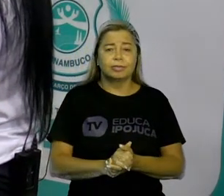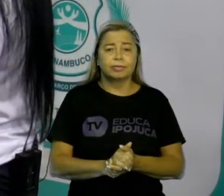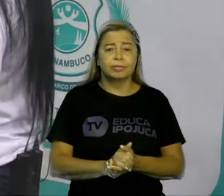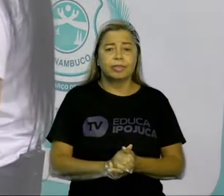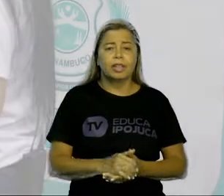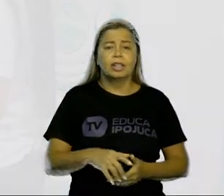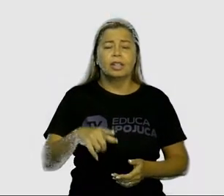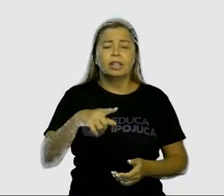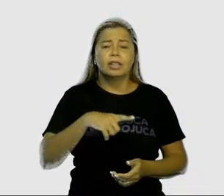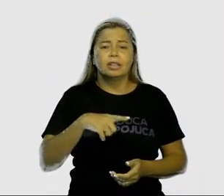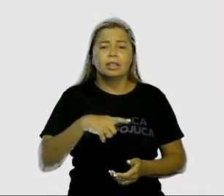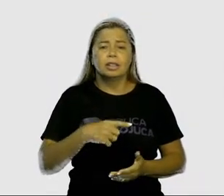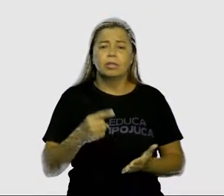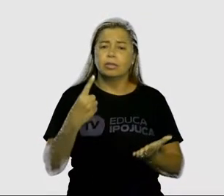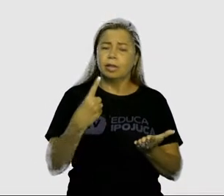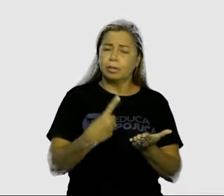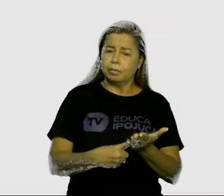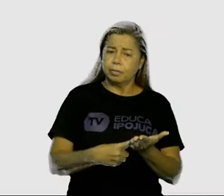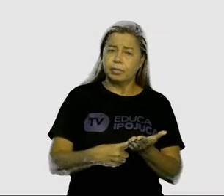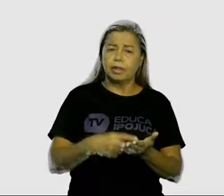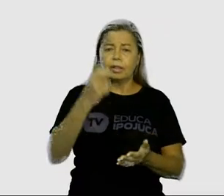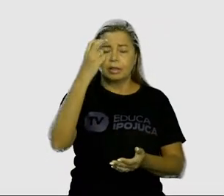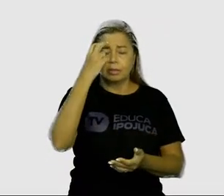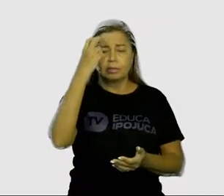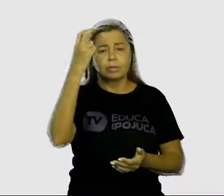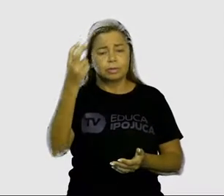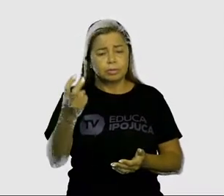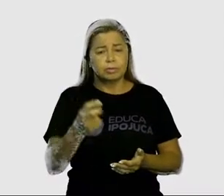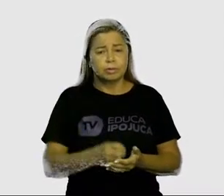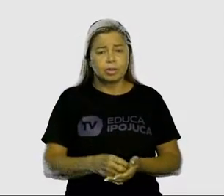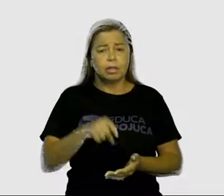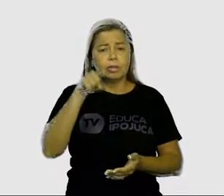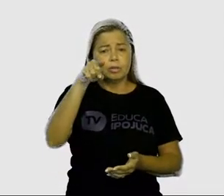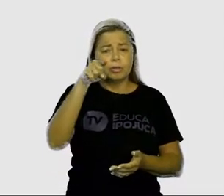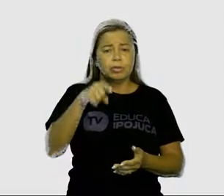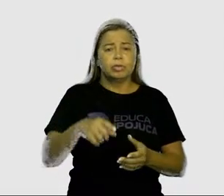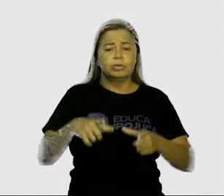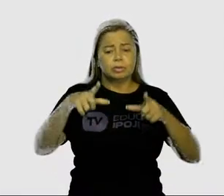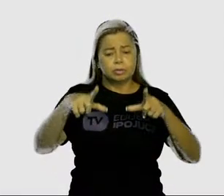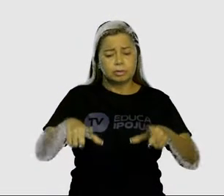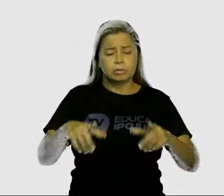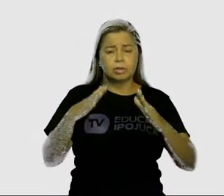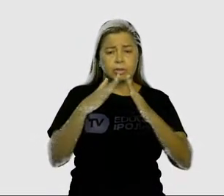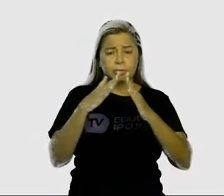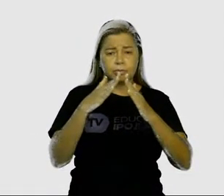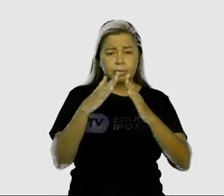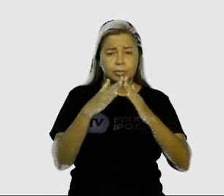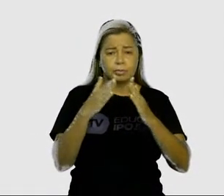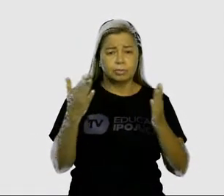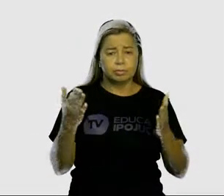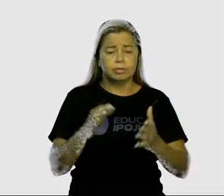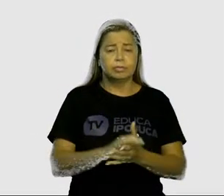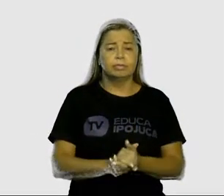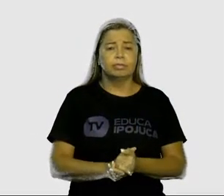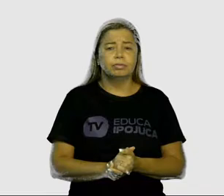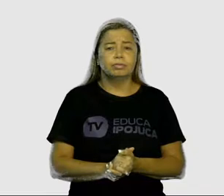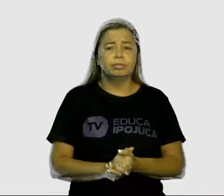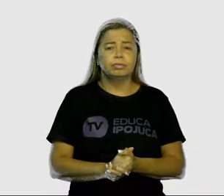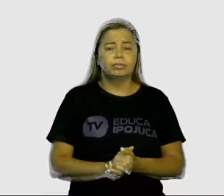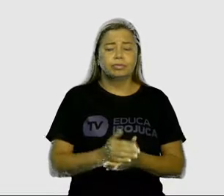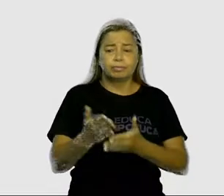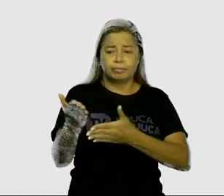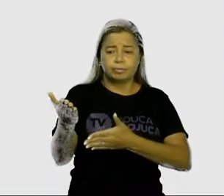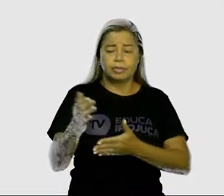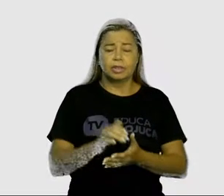algum traço cultural no lugar que você mora? Então, se a gente observar que nós temos, né, uma imagem